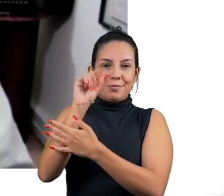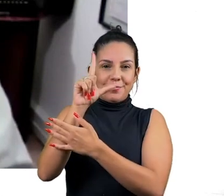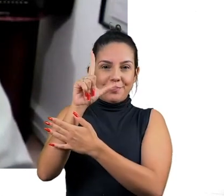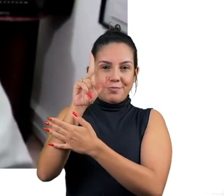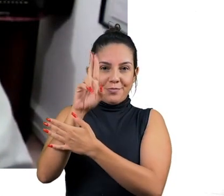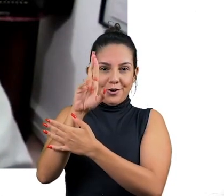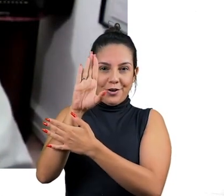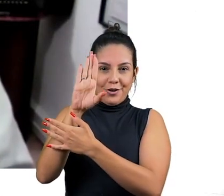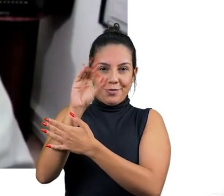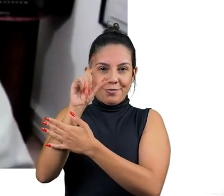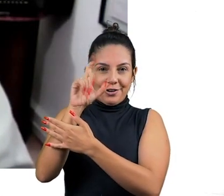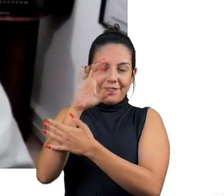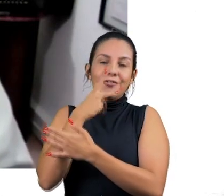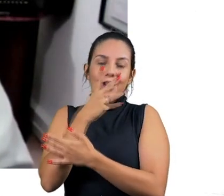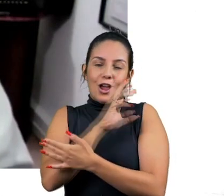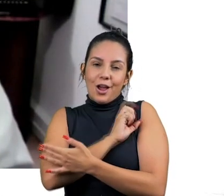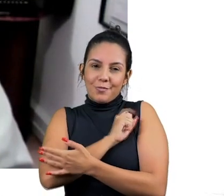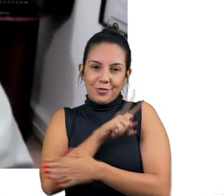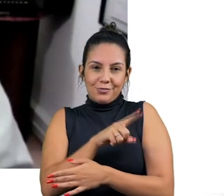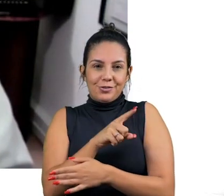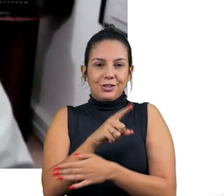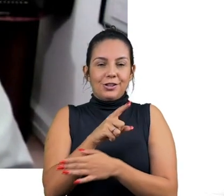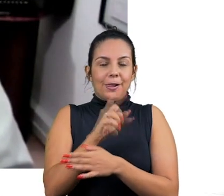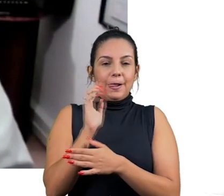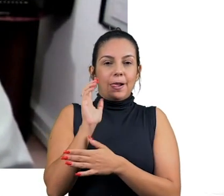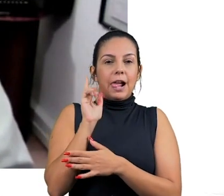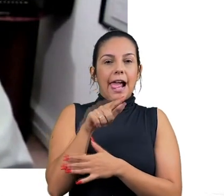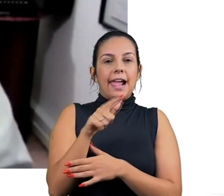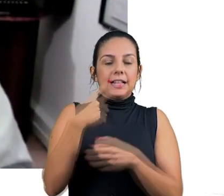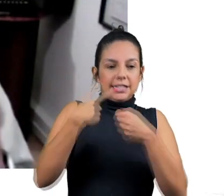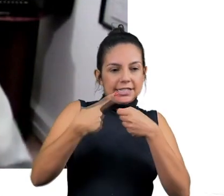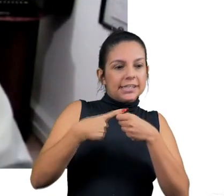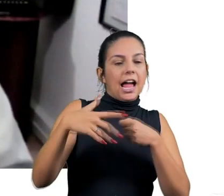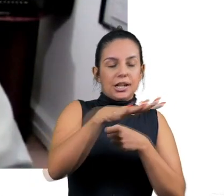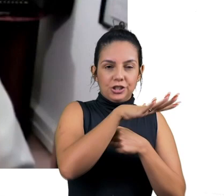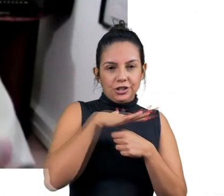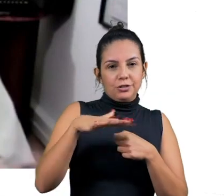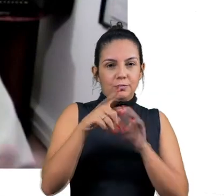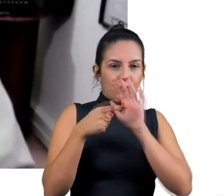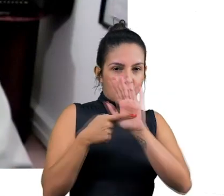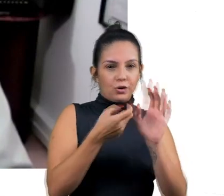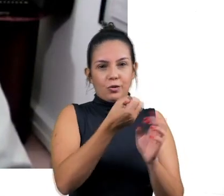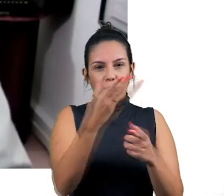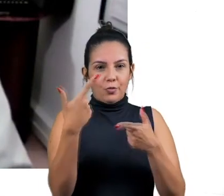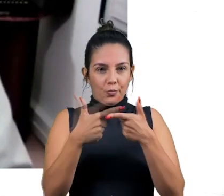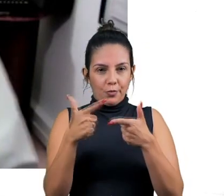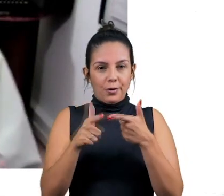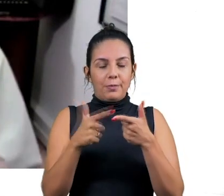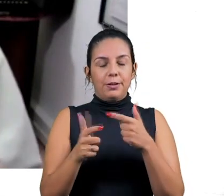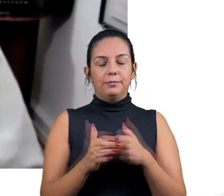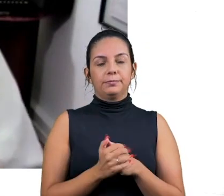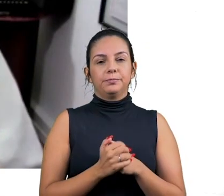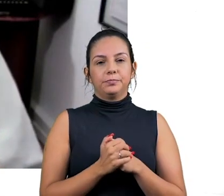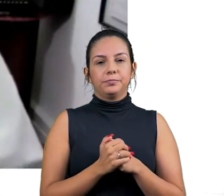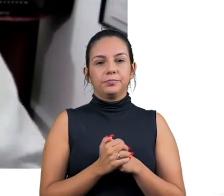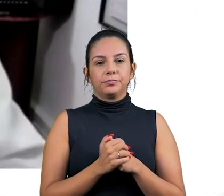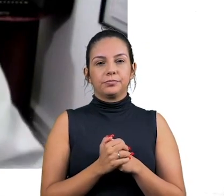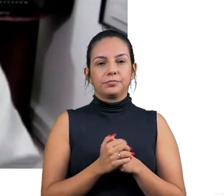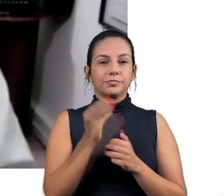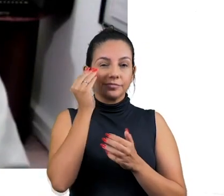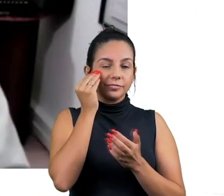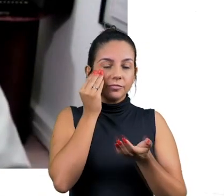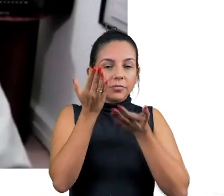um romance bem, bem contemporâneo, bem urbano, e que mostra alguns dos problemas, tenta